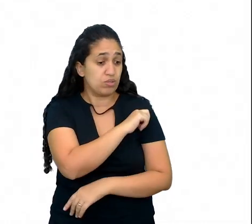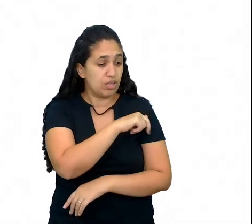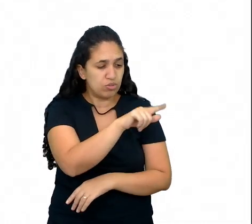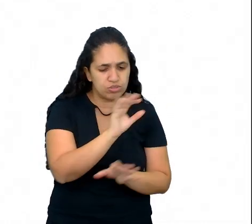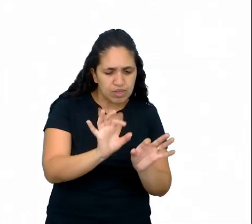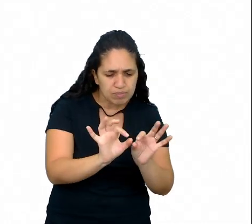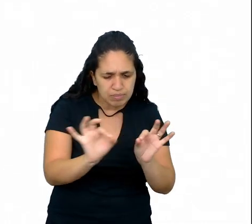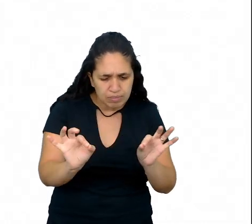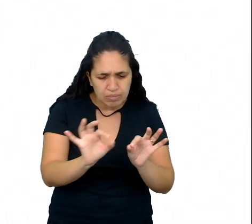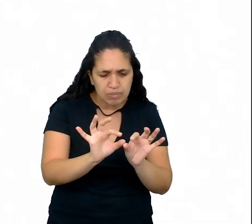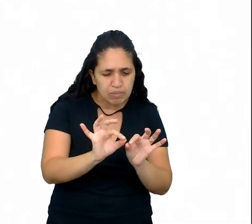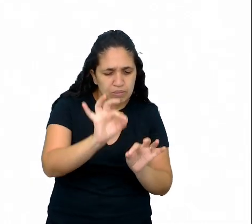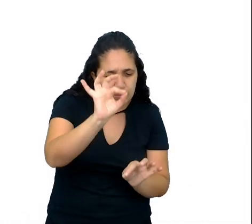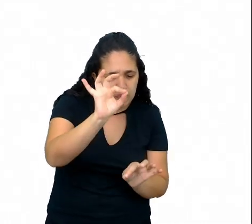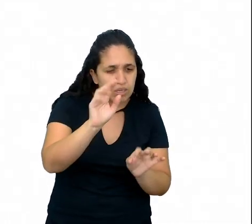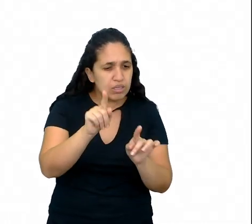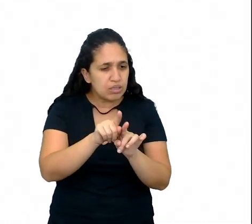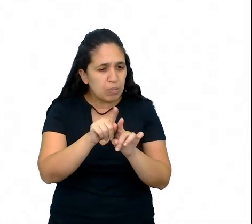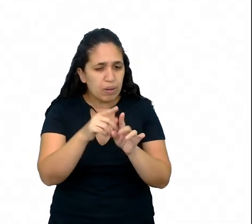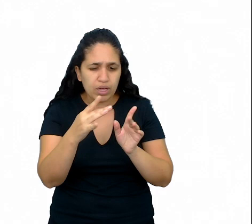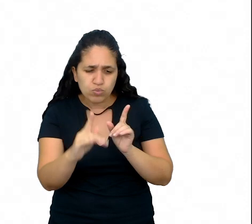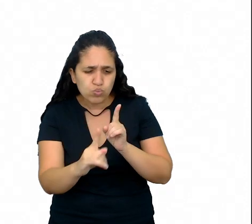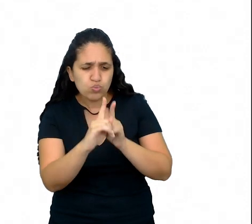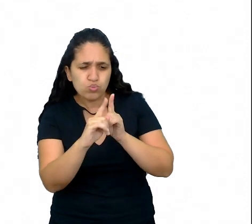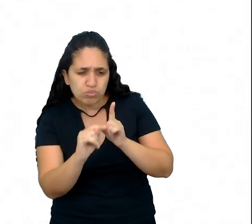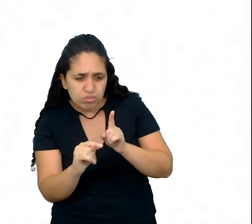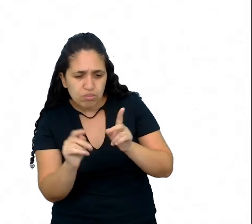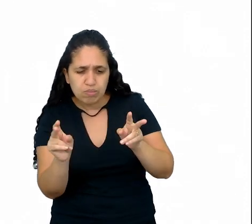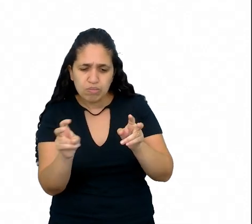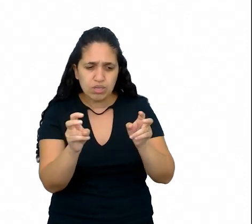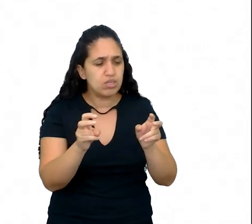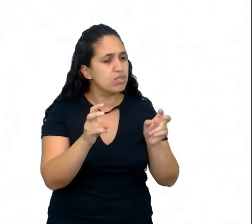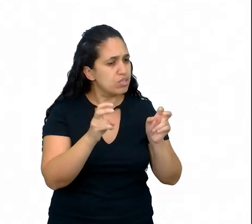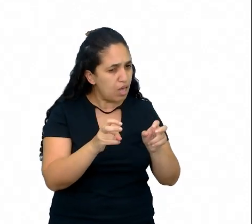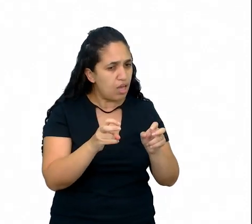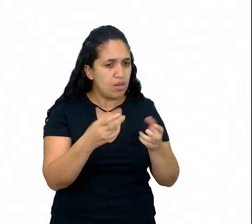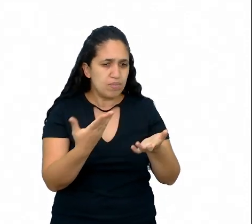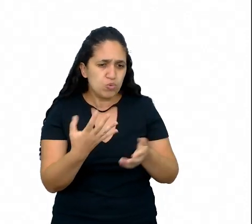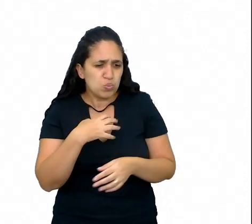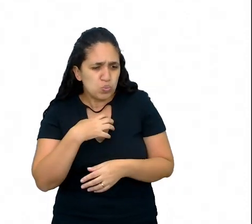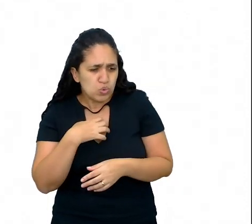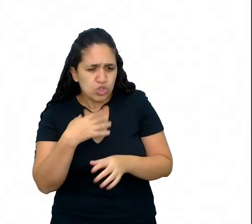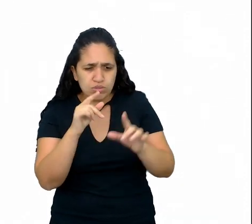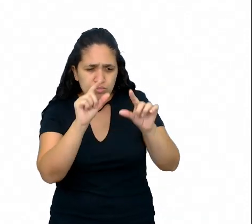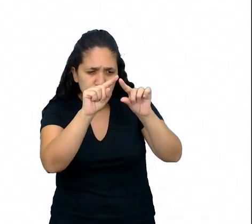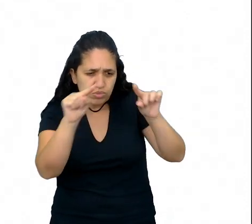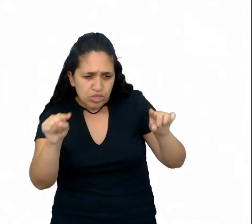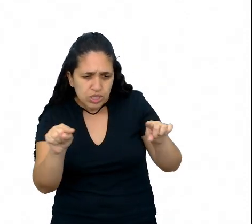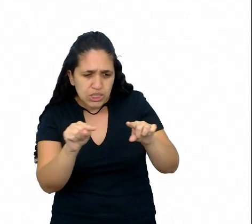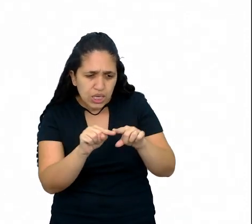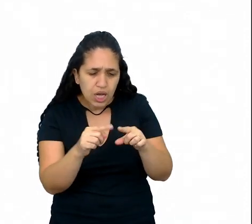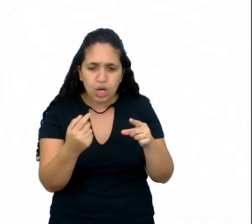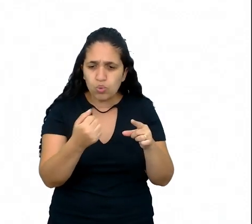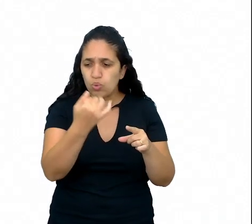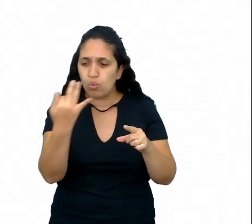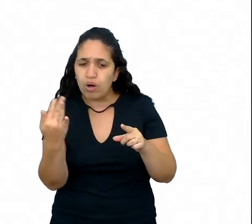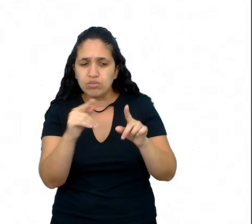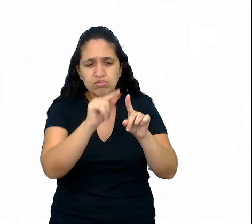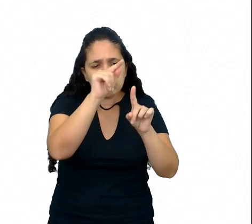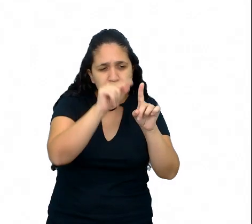medições, que eles identifiquem, né, os tipos de triângulo, contar os lados e